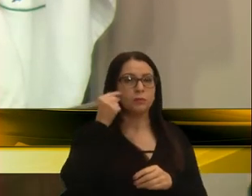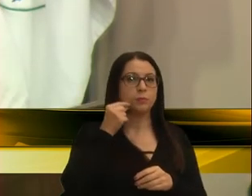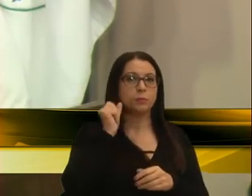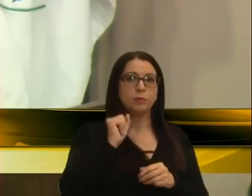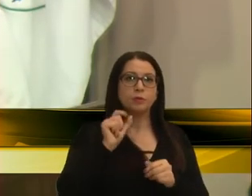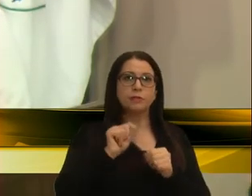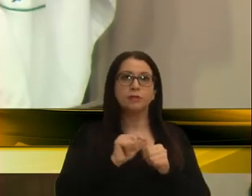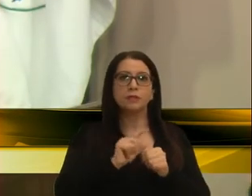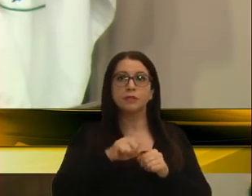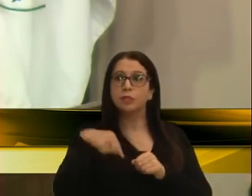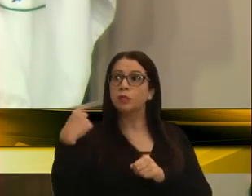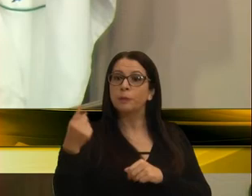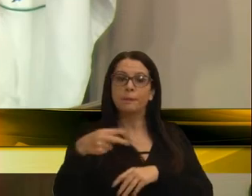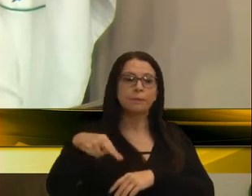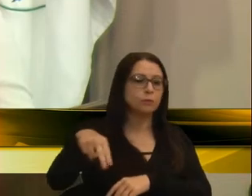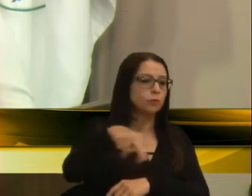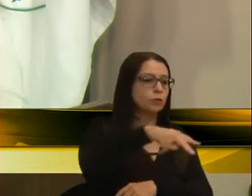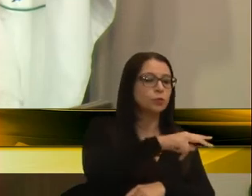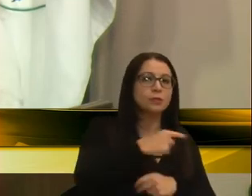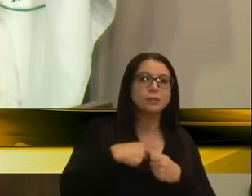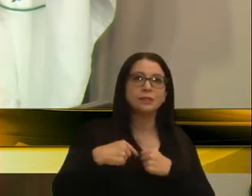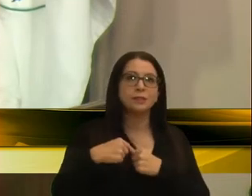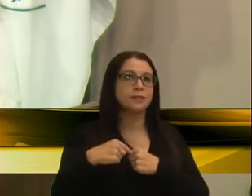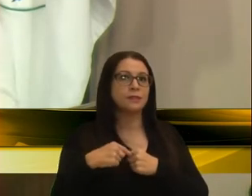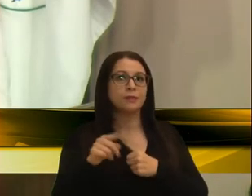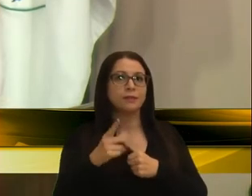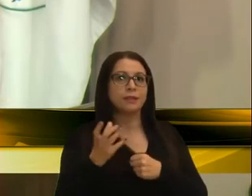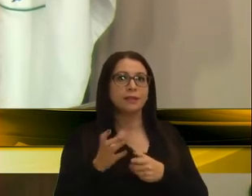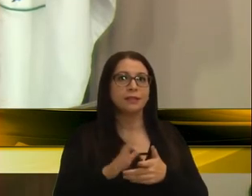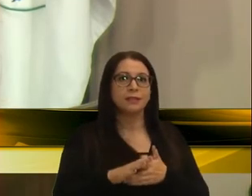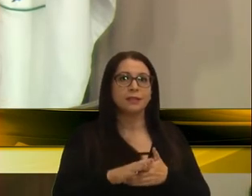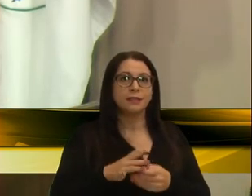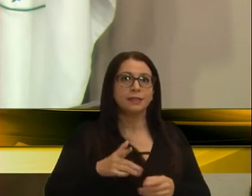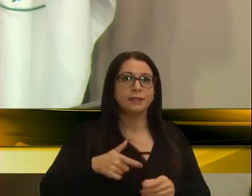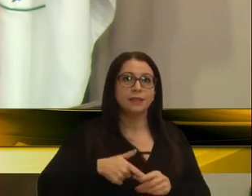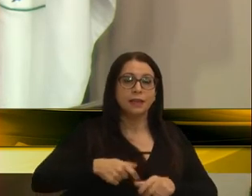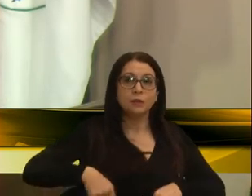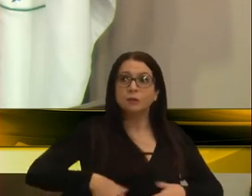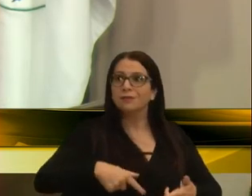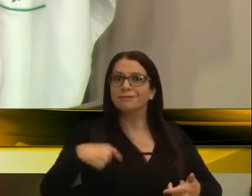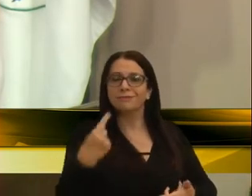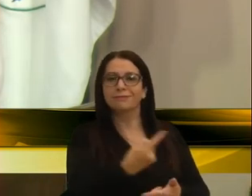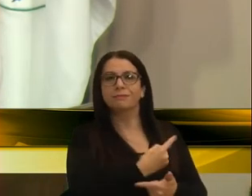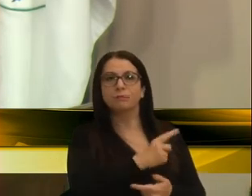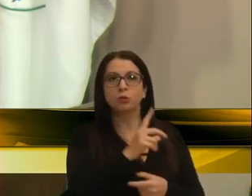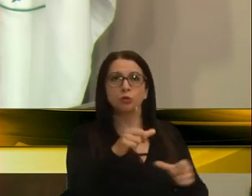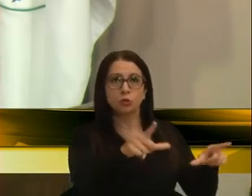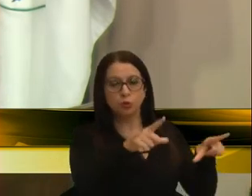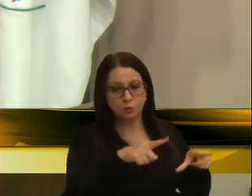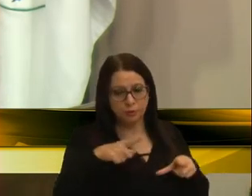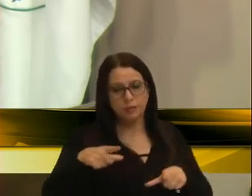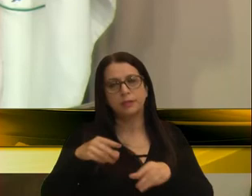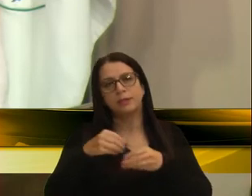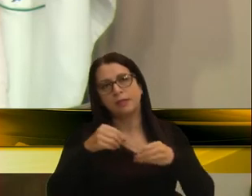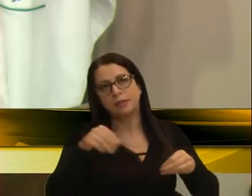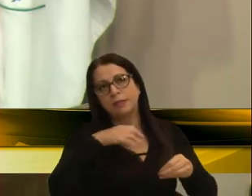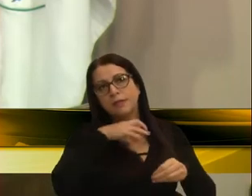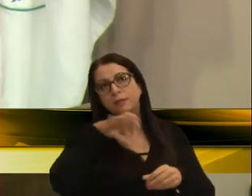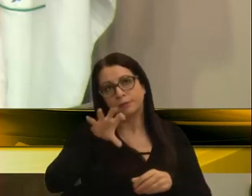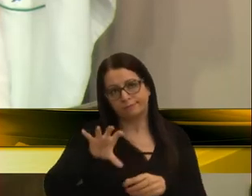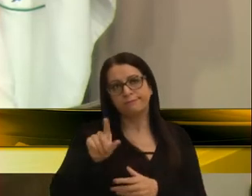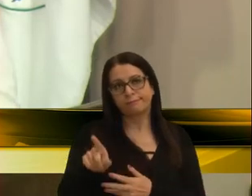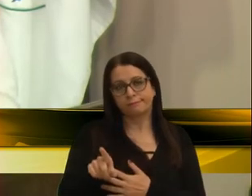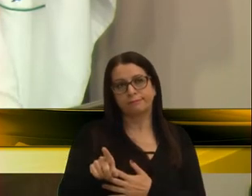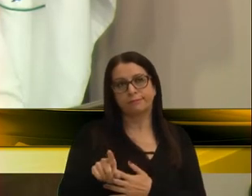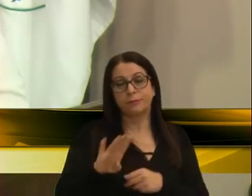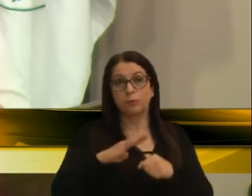poderíamos andar em toda a cidade, só que não queria gastar tanta gasolina, né? Porque em todos os lugares tem terrenos assim. Em relação